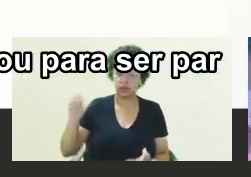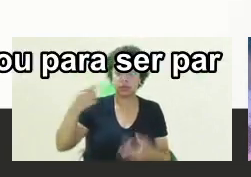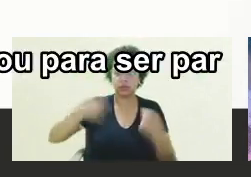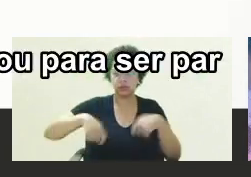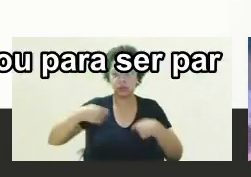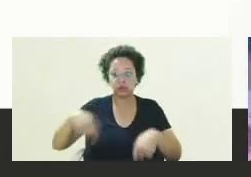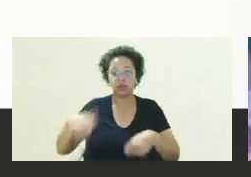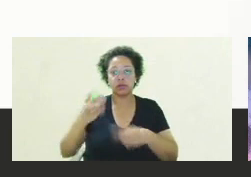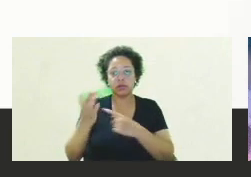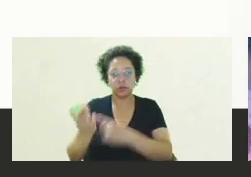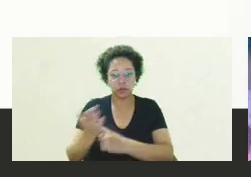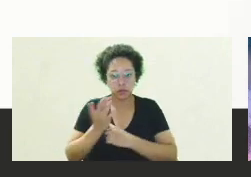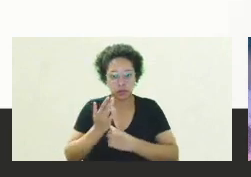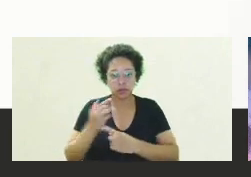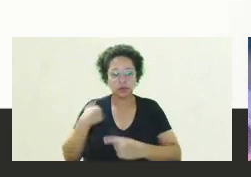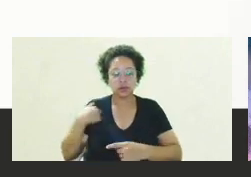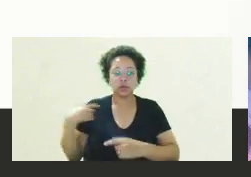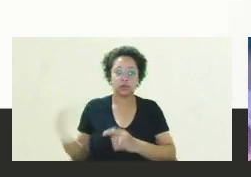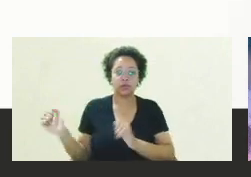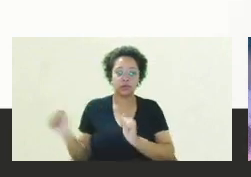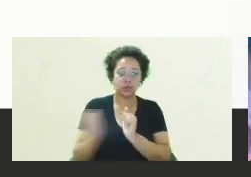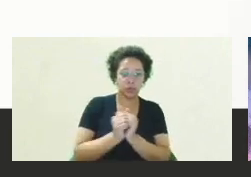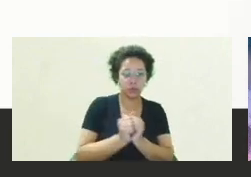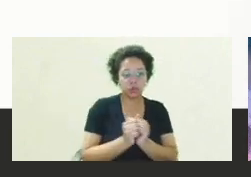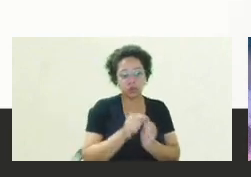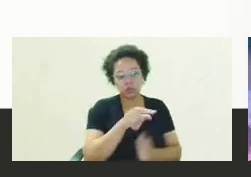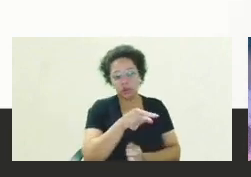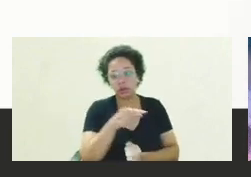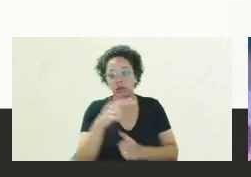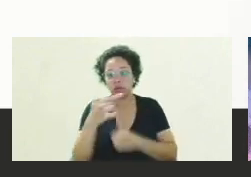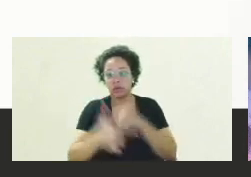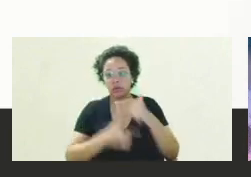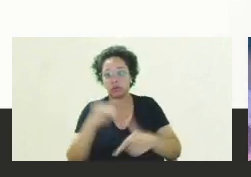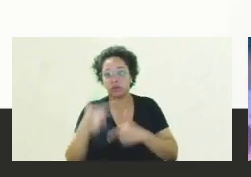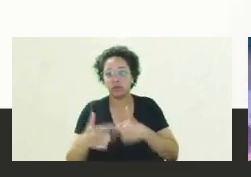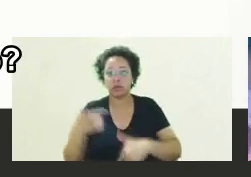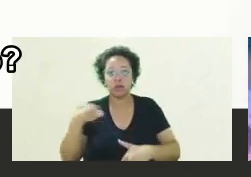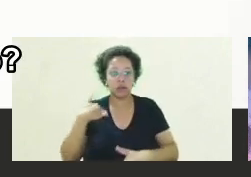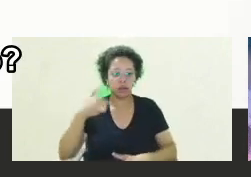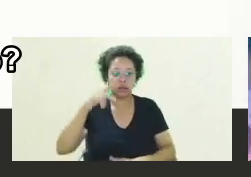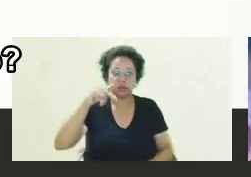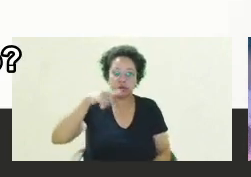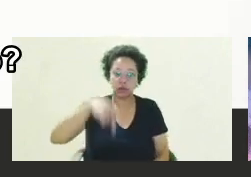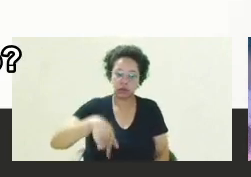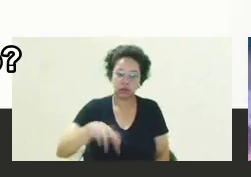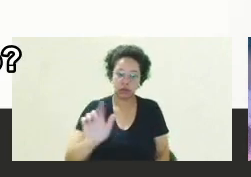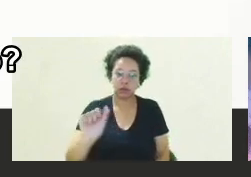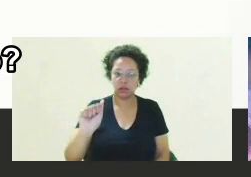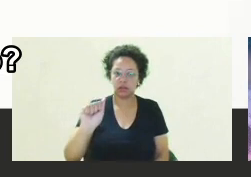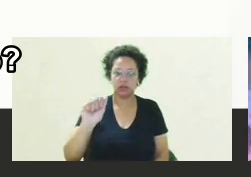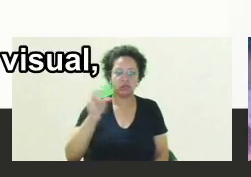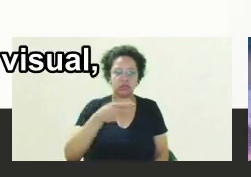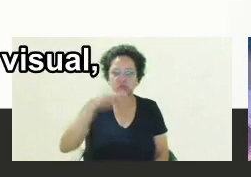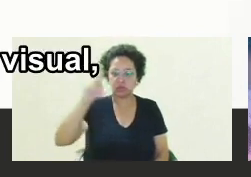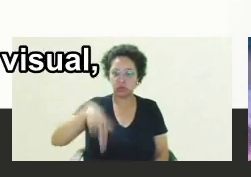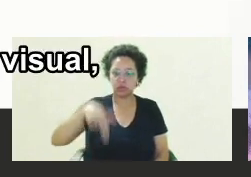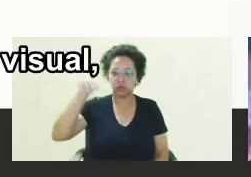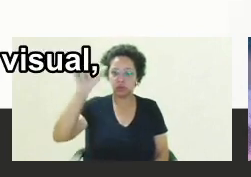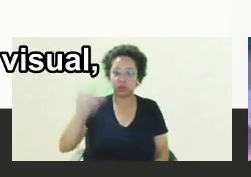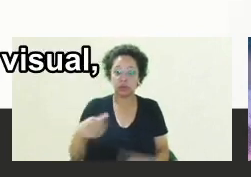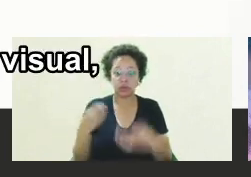comigo e me levou para ser par vidente dele. E aí, eu nunca fui QA. E agora, né? O que eu faço? E